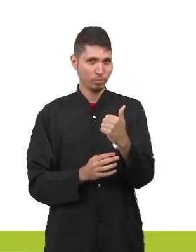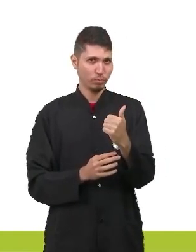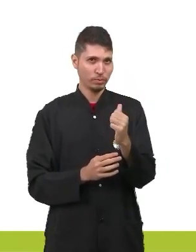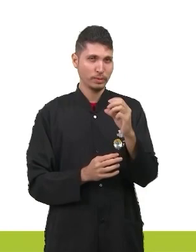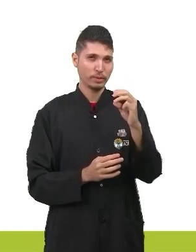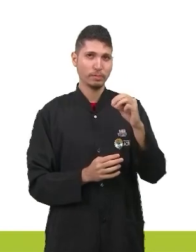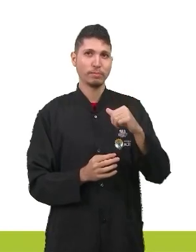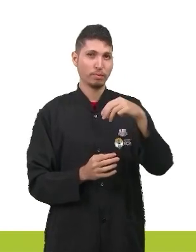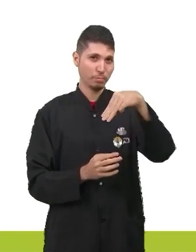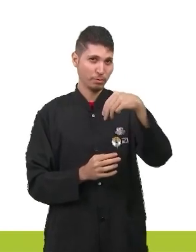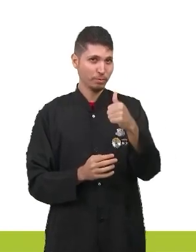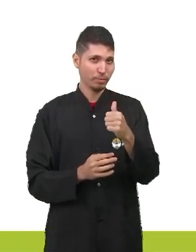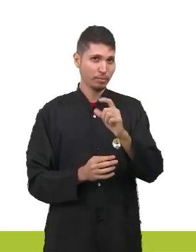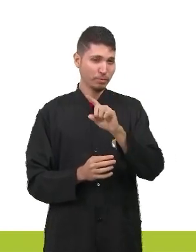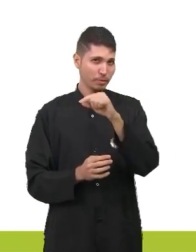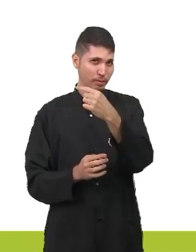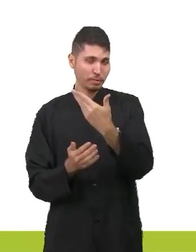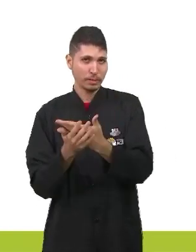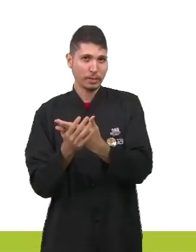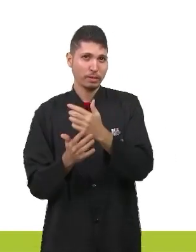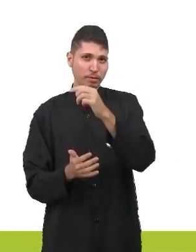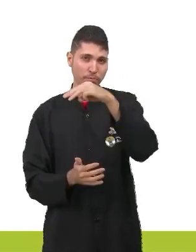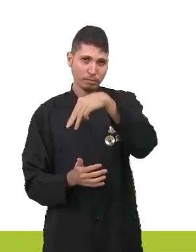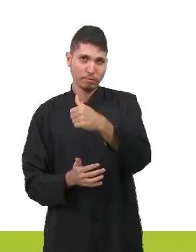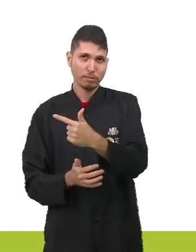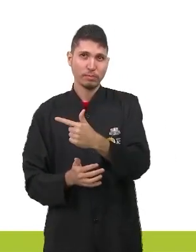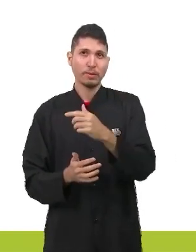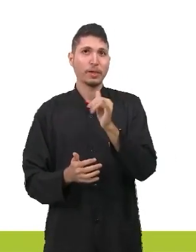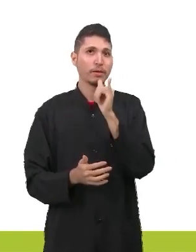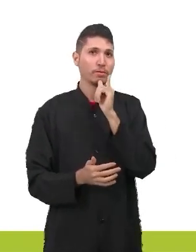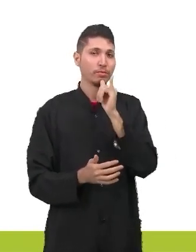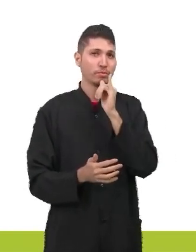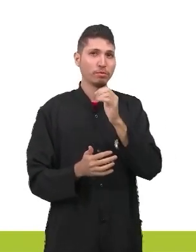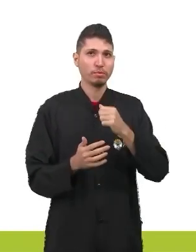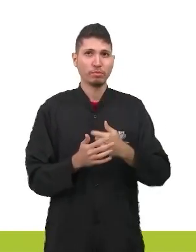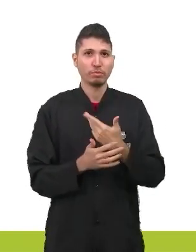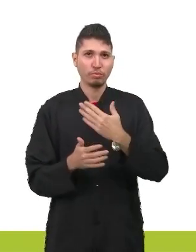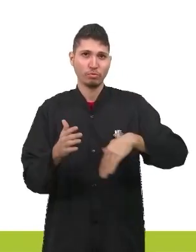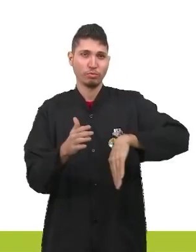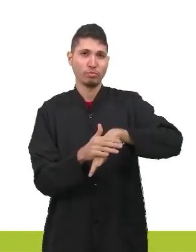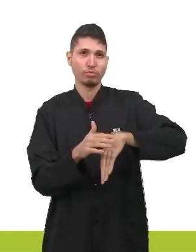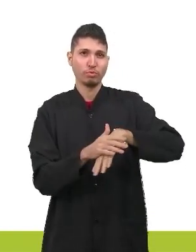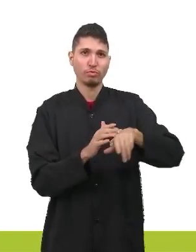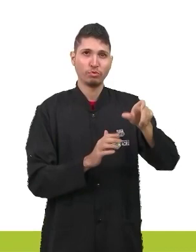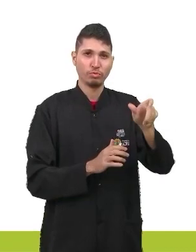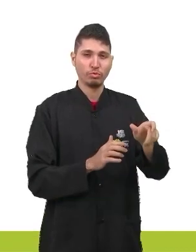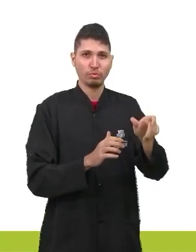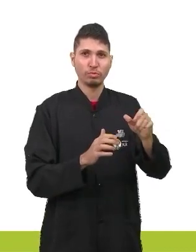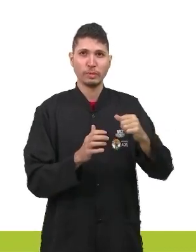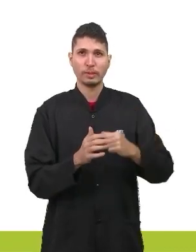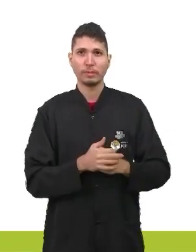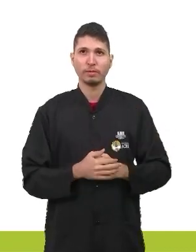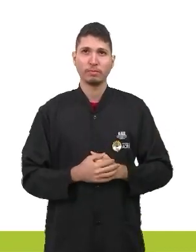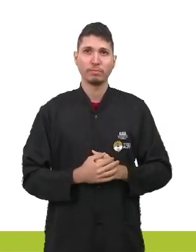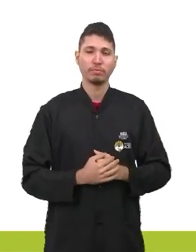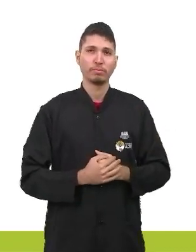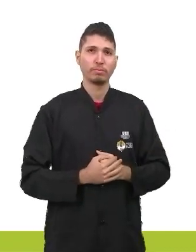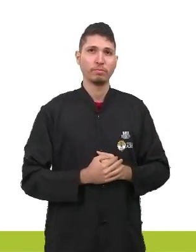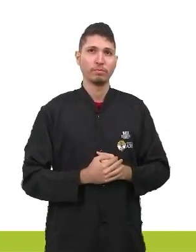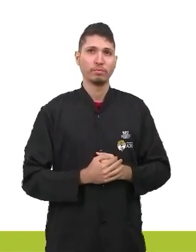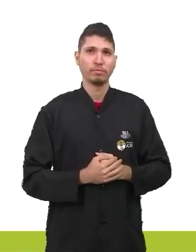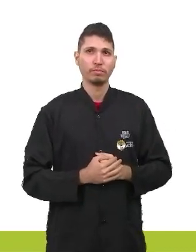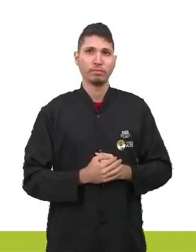módulo 2 com aplicações. A gente tem um exemplo aqui, ó, de um jogador de futebol, onde ele vai trazer para a gente